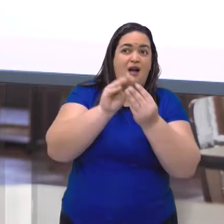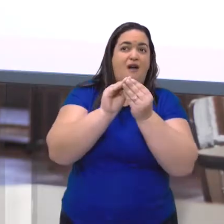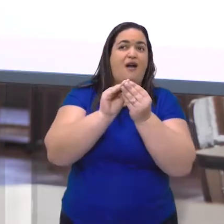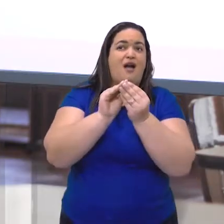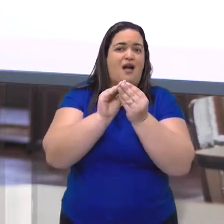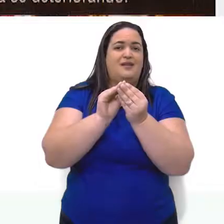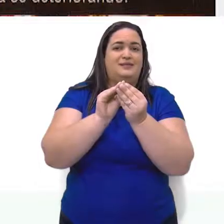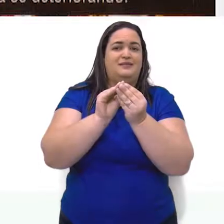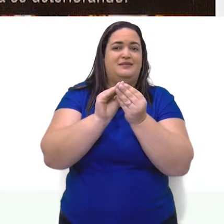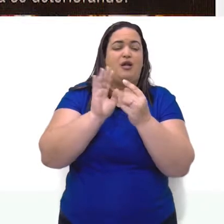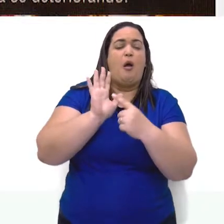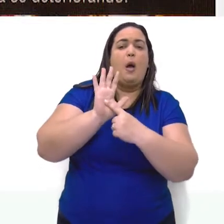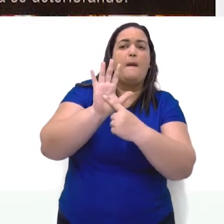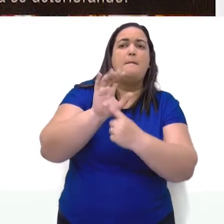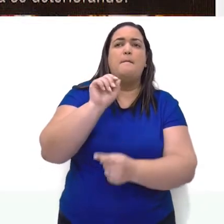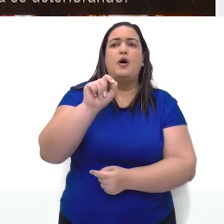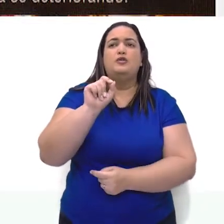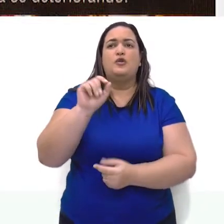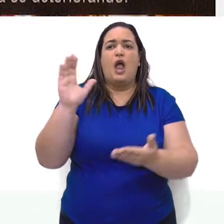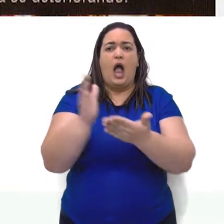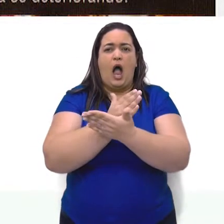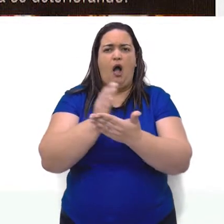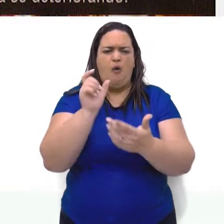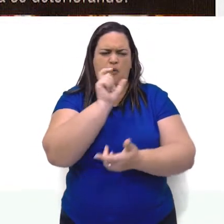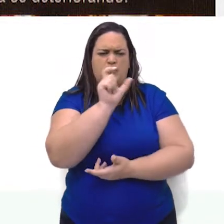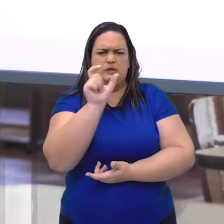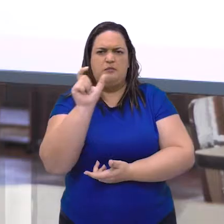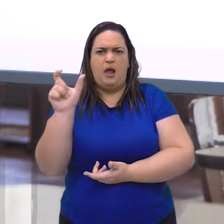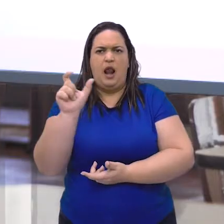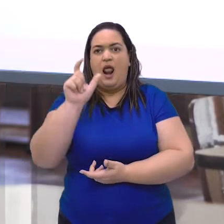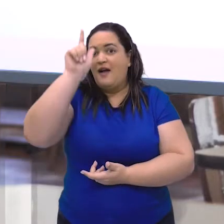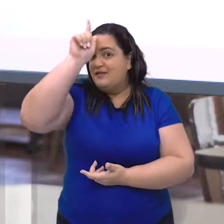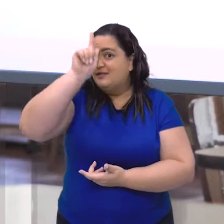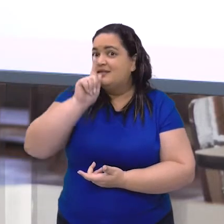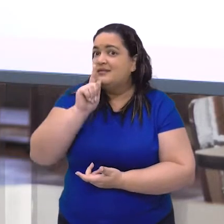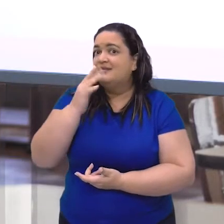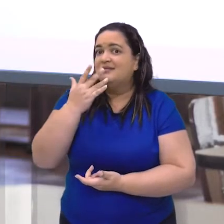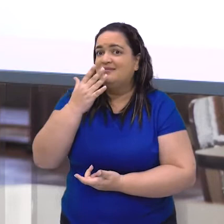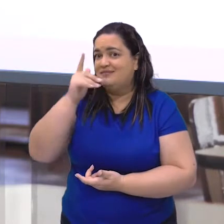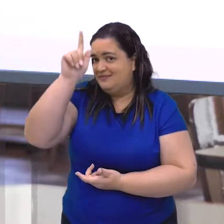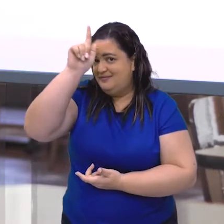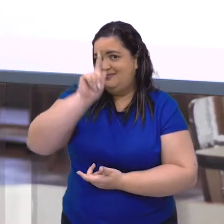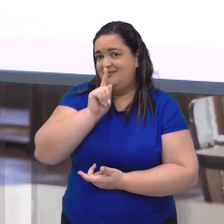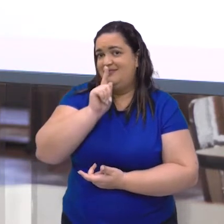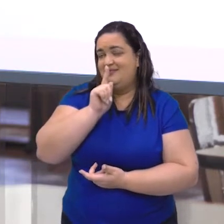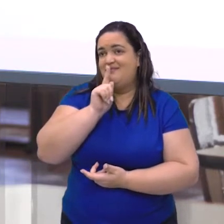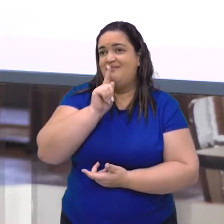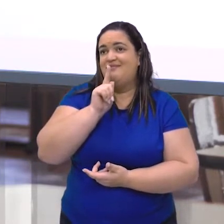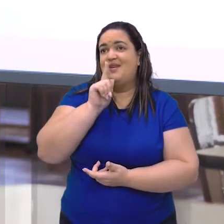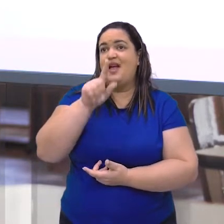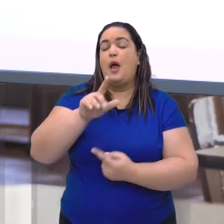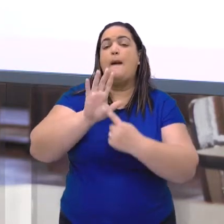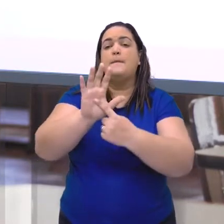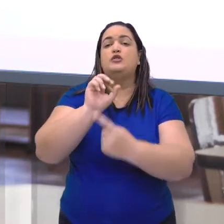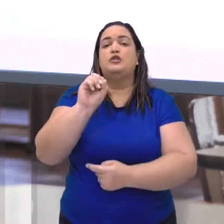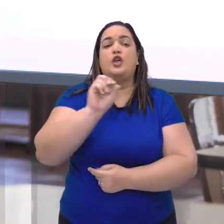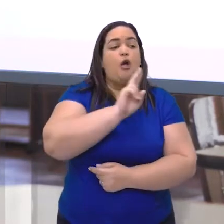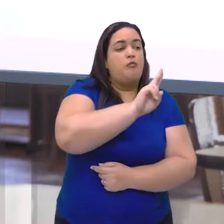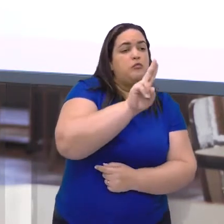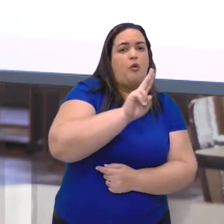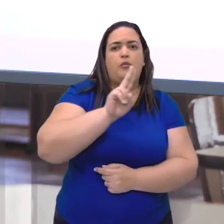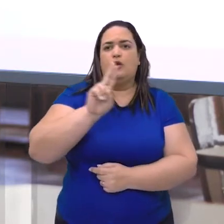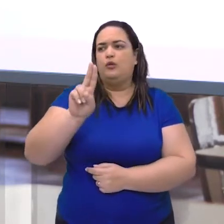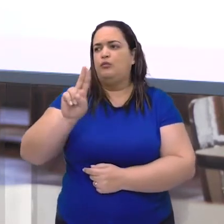filme. Então a gente tem aí algumas palavras que estão em amarelo, que é se referindo ao nome